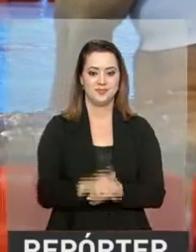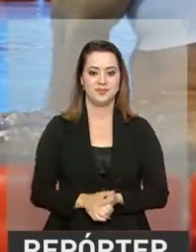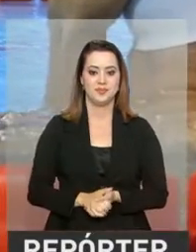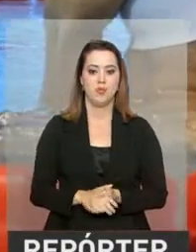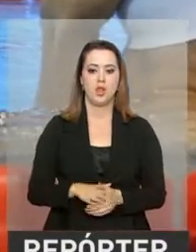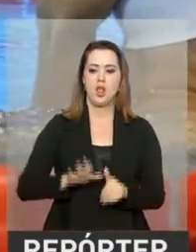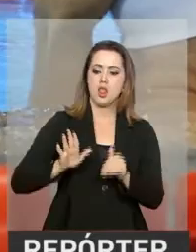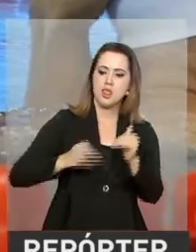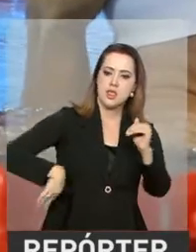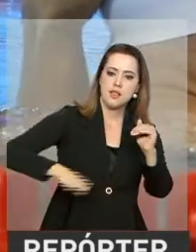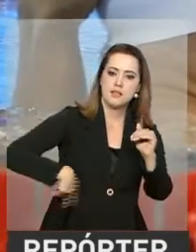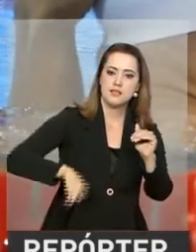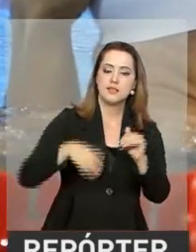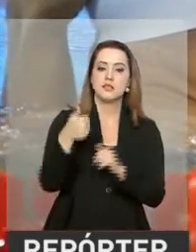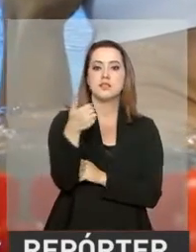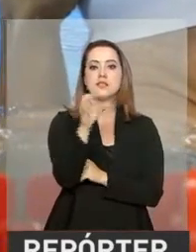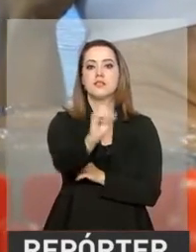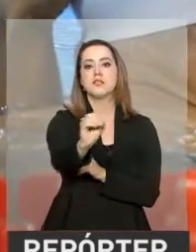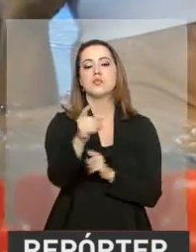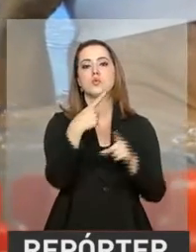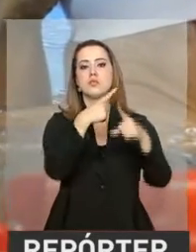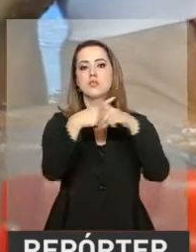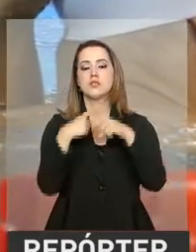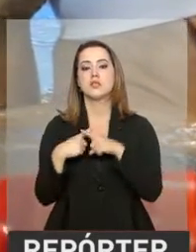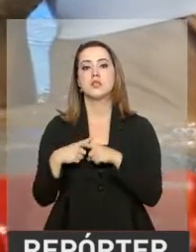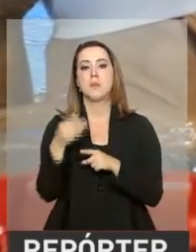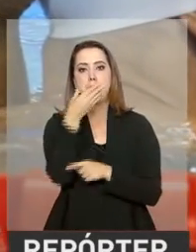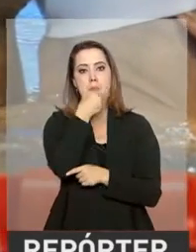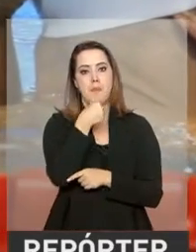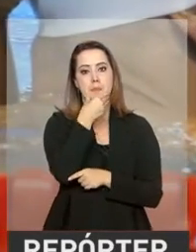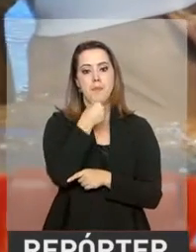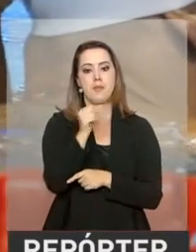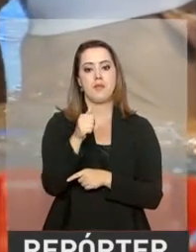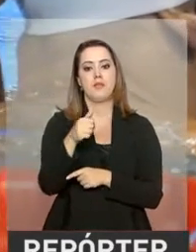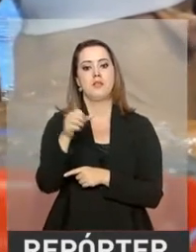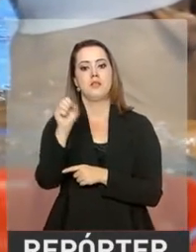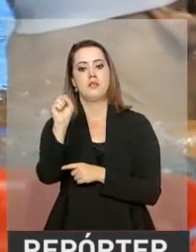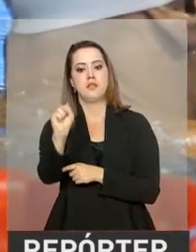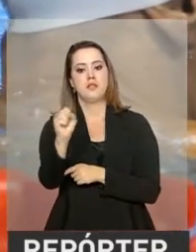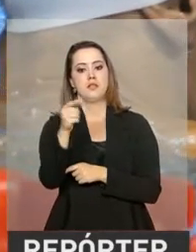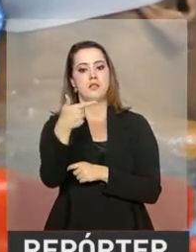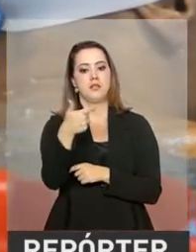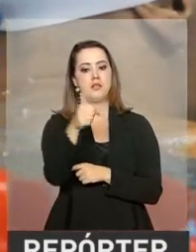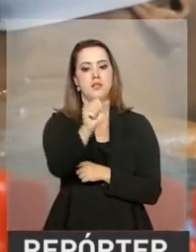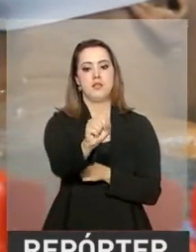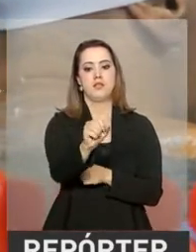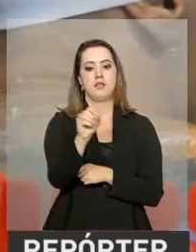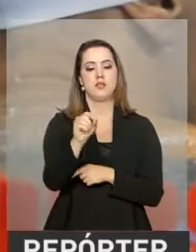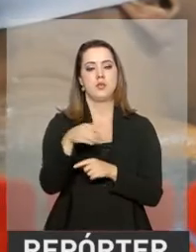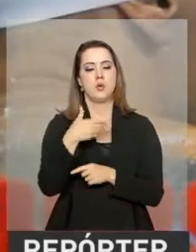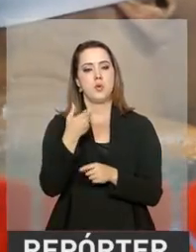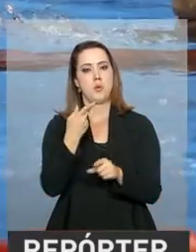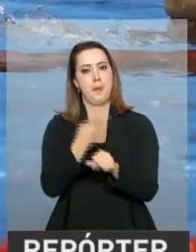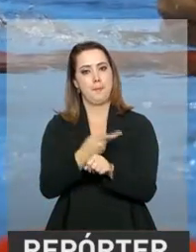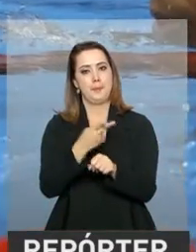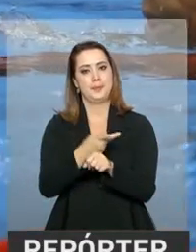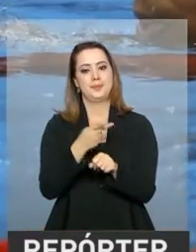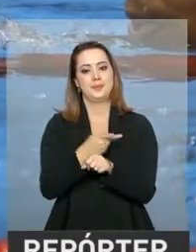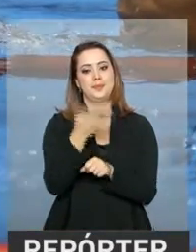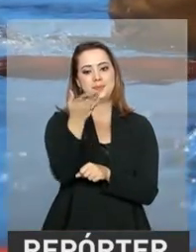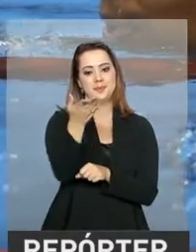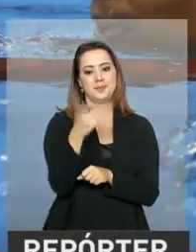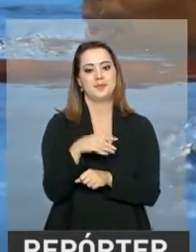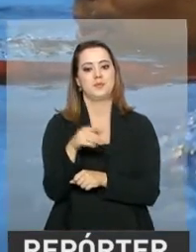Na natação, na prova de 100 metros, nado livre masculino, na classe S10, medalha de prata para André Brasil.